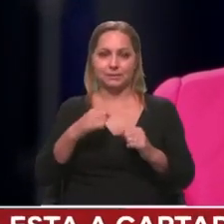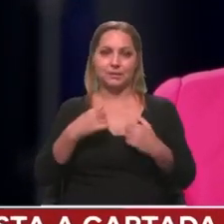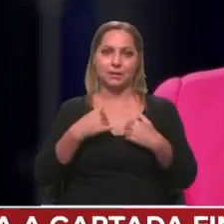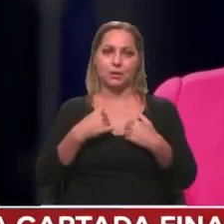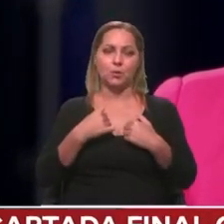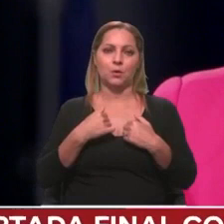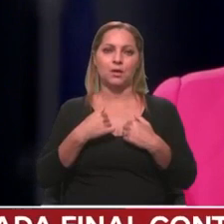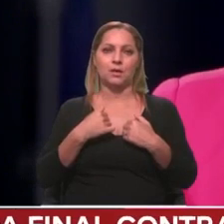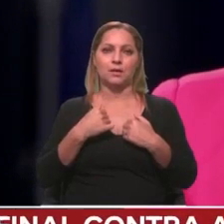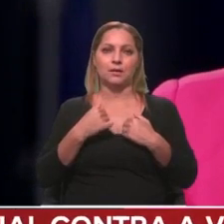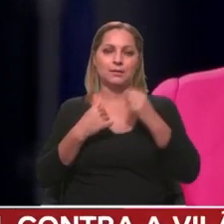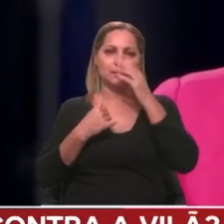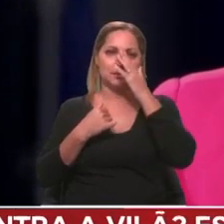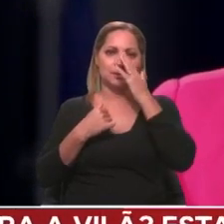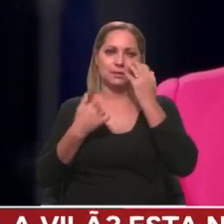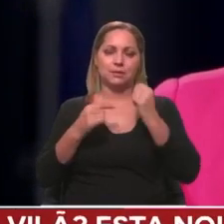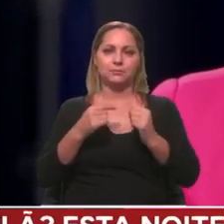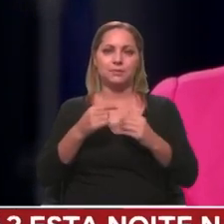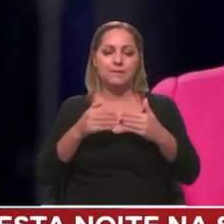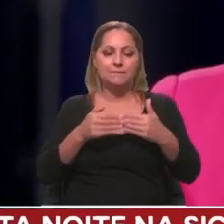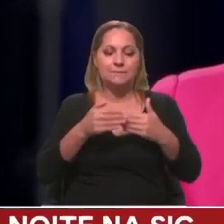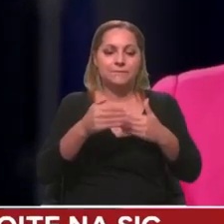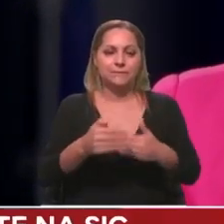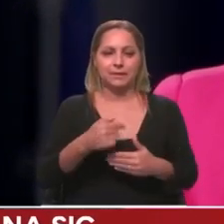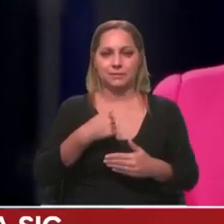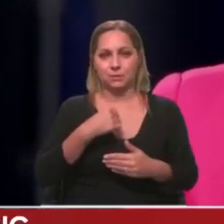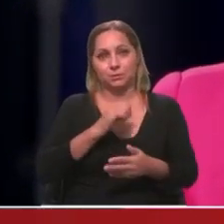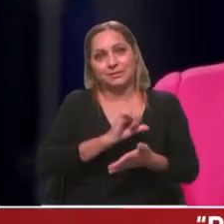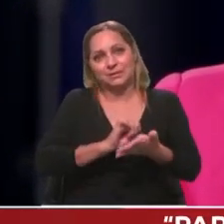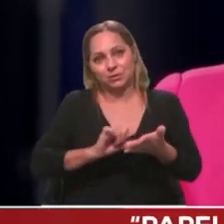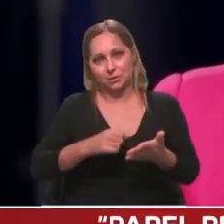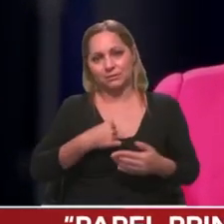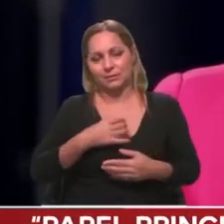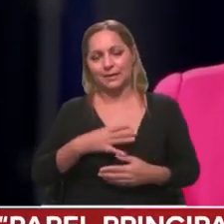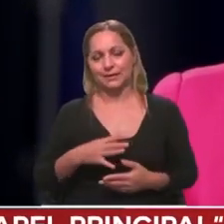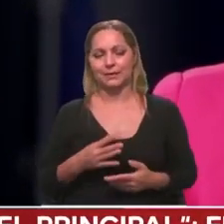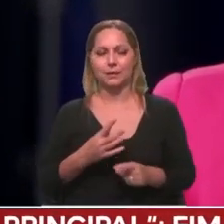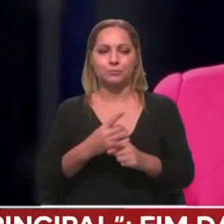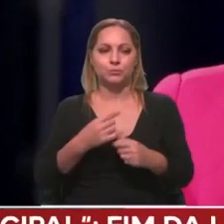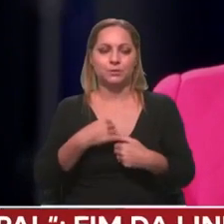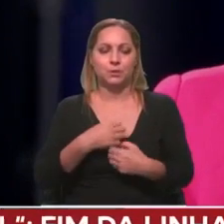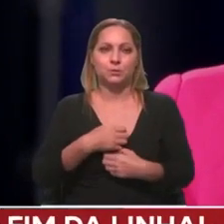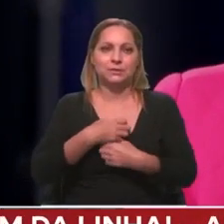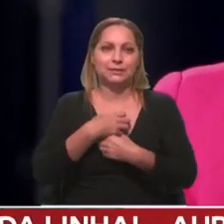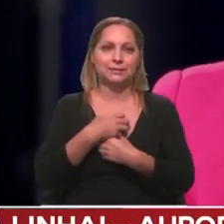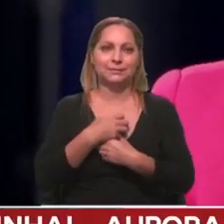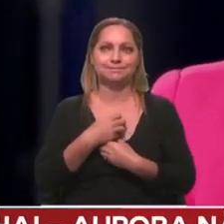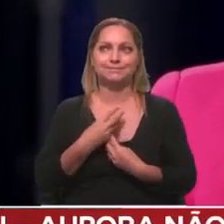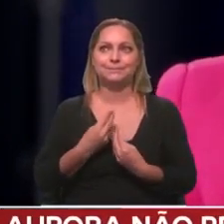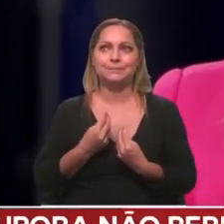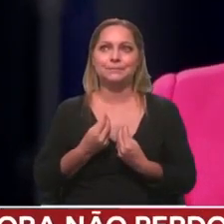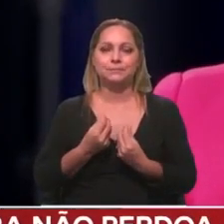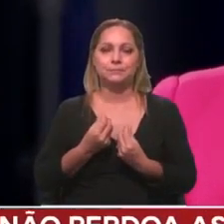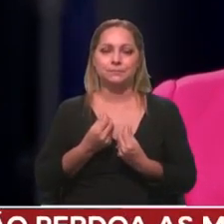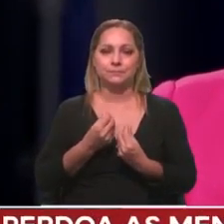houve alturas, estive ali fases na minha vida em que me apetecia desistir. Porque tinha a sensação que